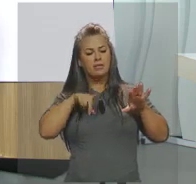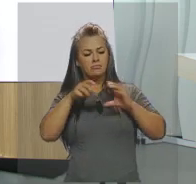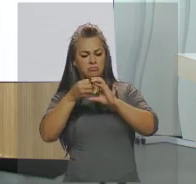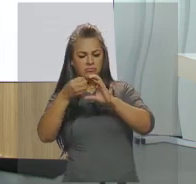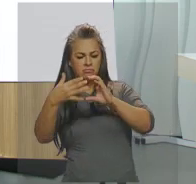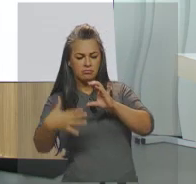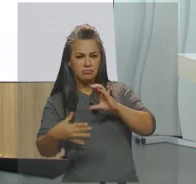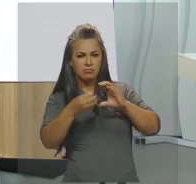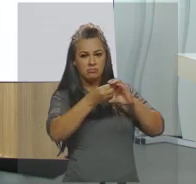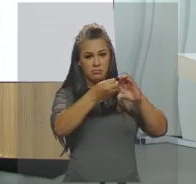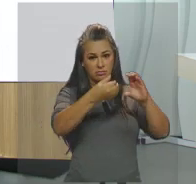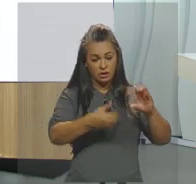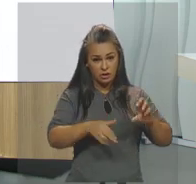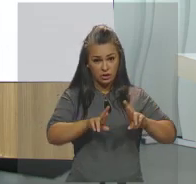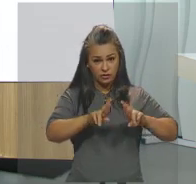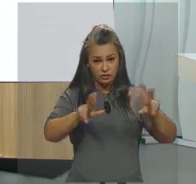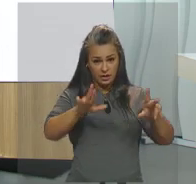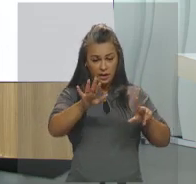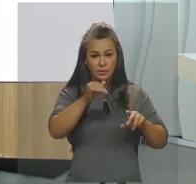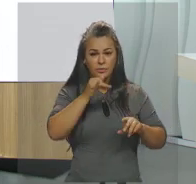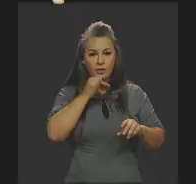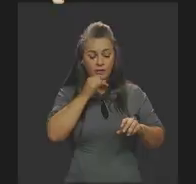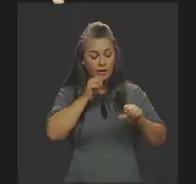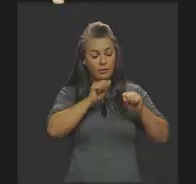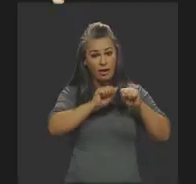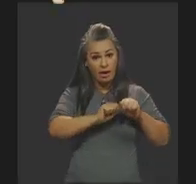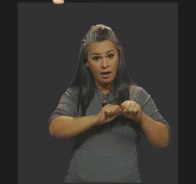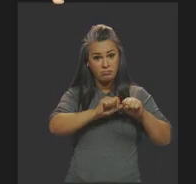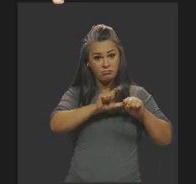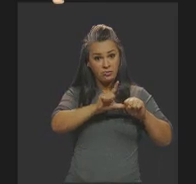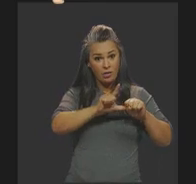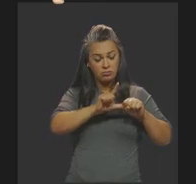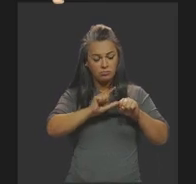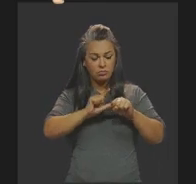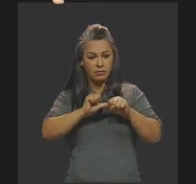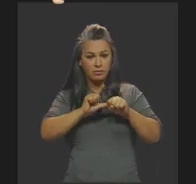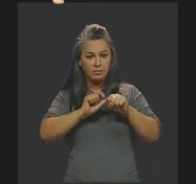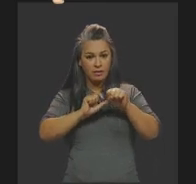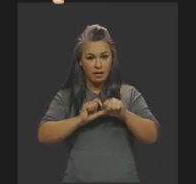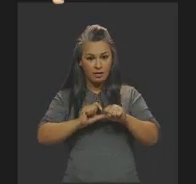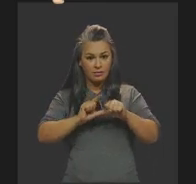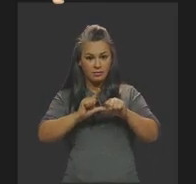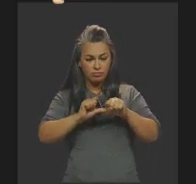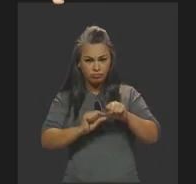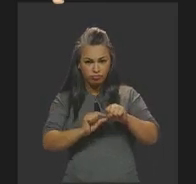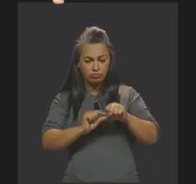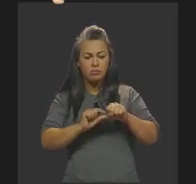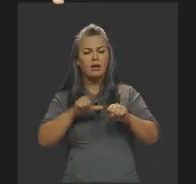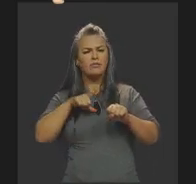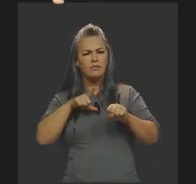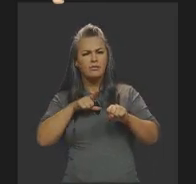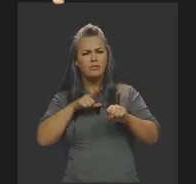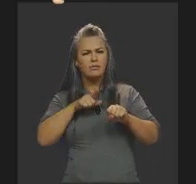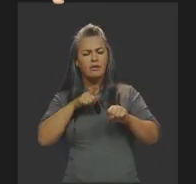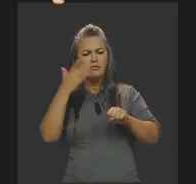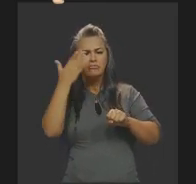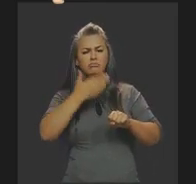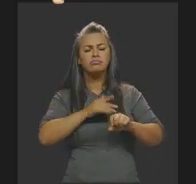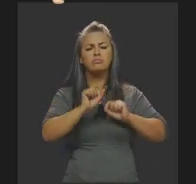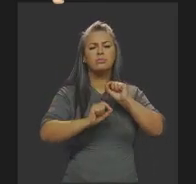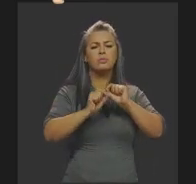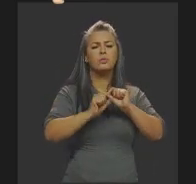assim? Azão, azinho vai determinar uma característica X e aqui bezão, bezinho